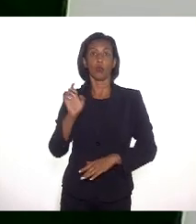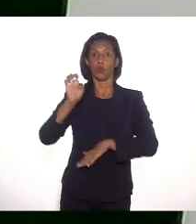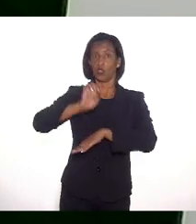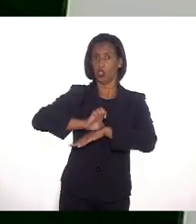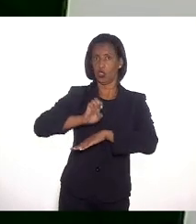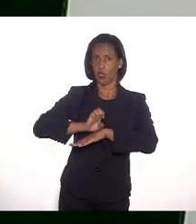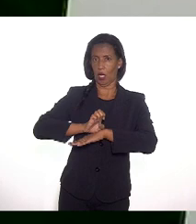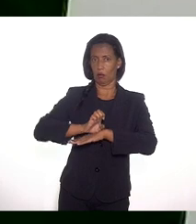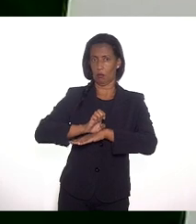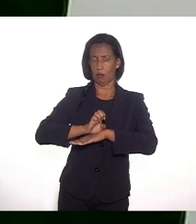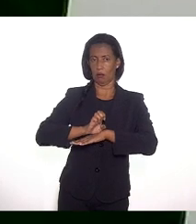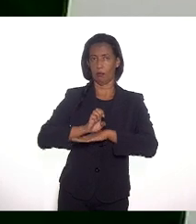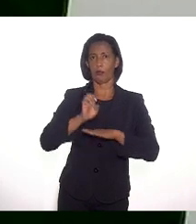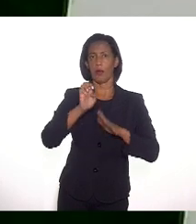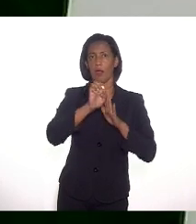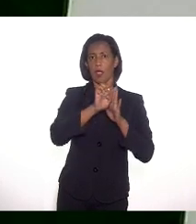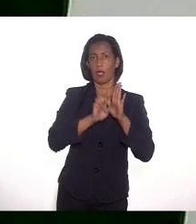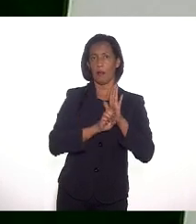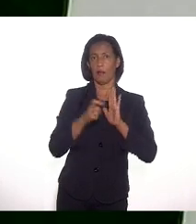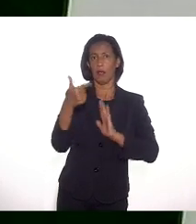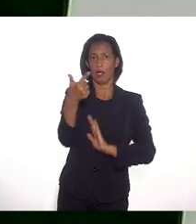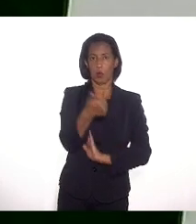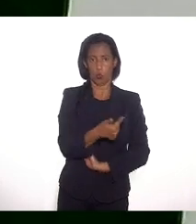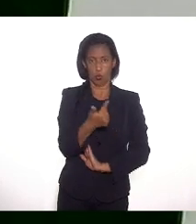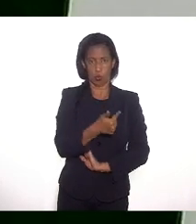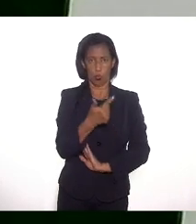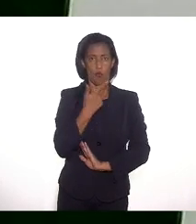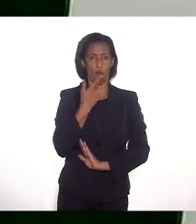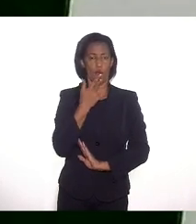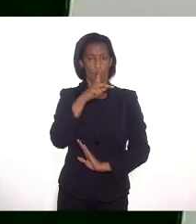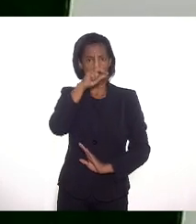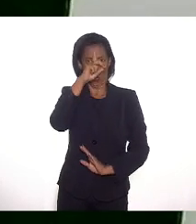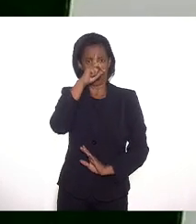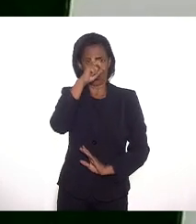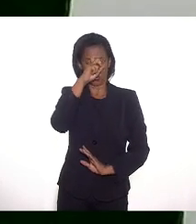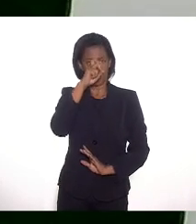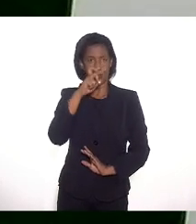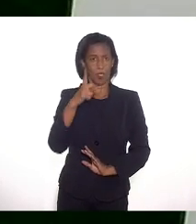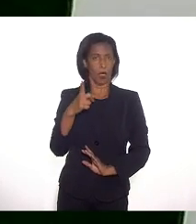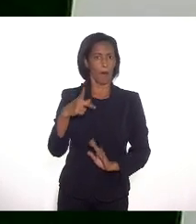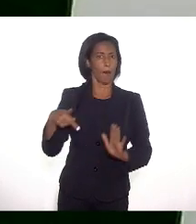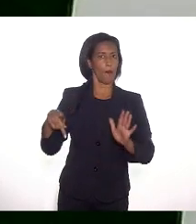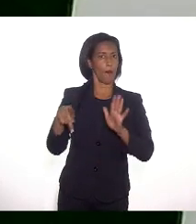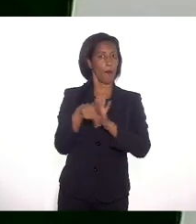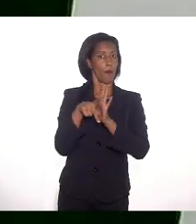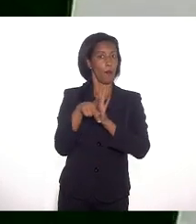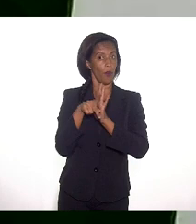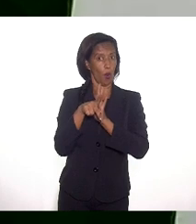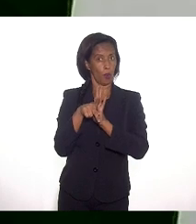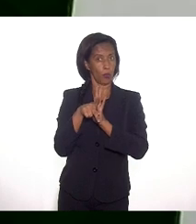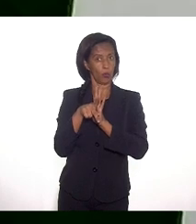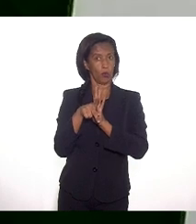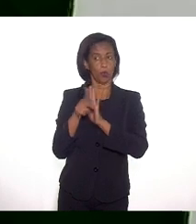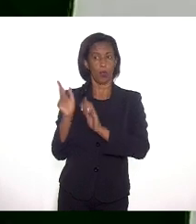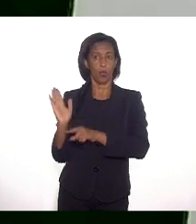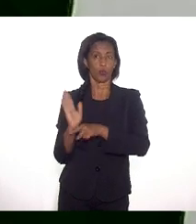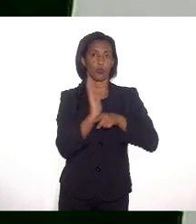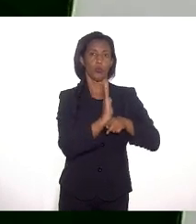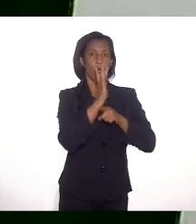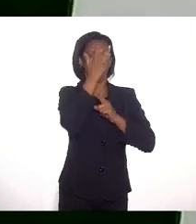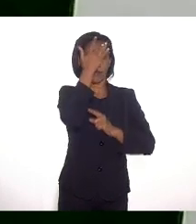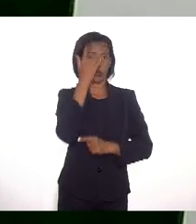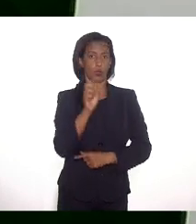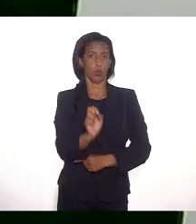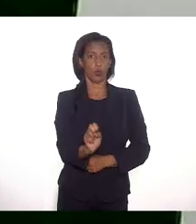A emenda 2 é o artigo 1º, o autor desconsidera os hospitais beneficentes que atendam majoritariamente pacientes oriundos do SUS, que